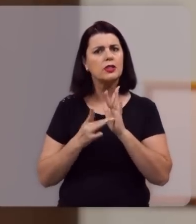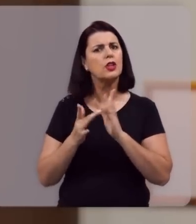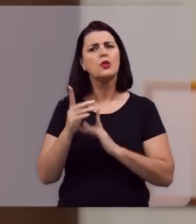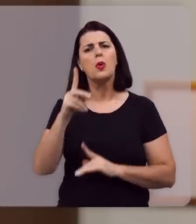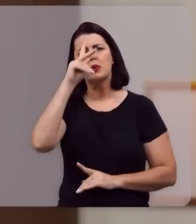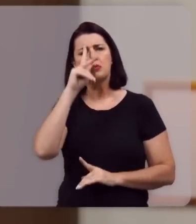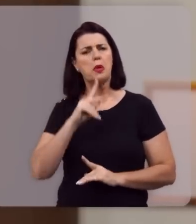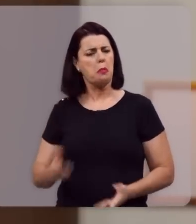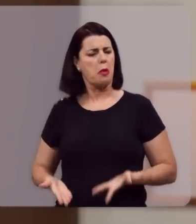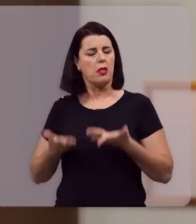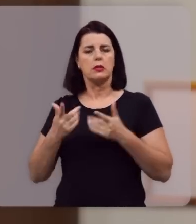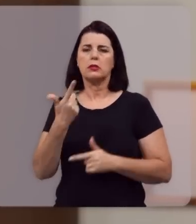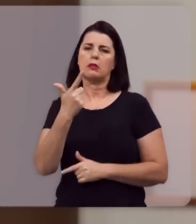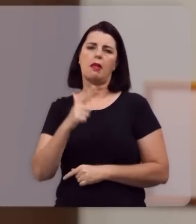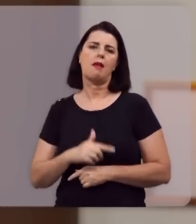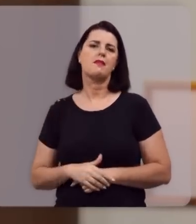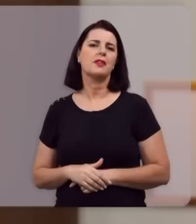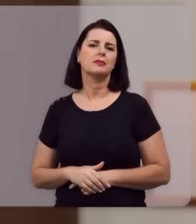se exaltou.